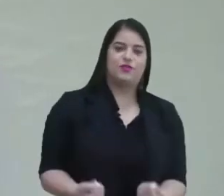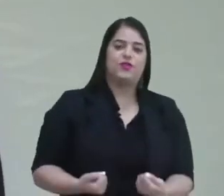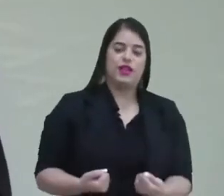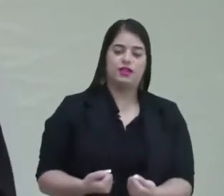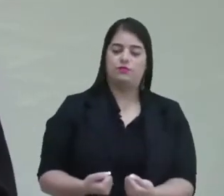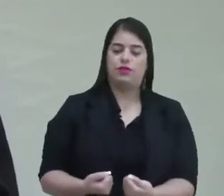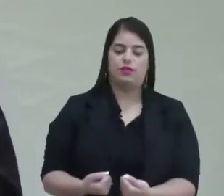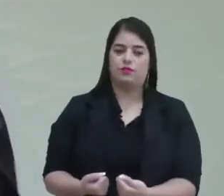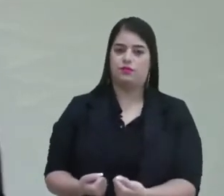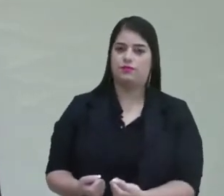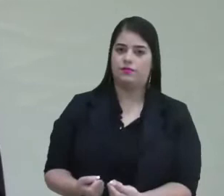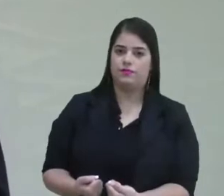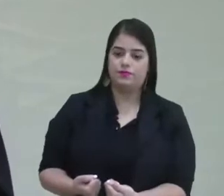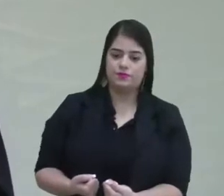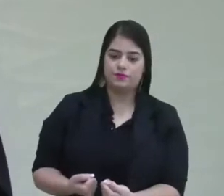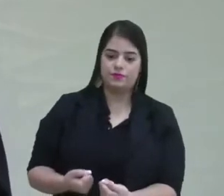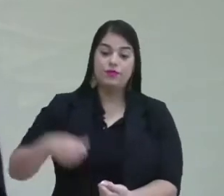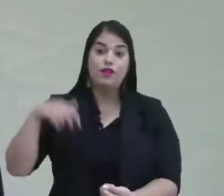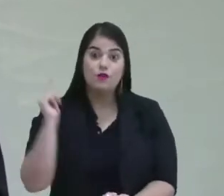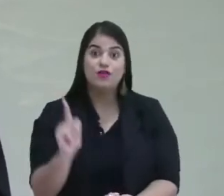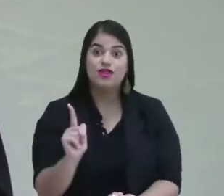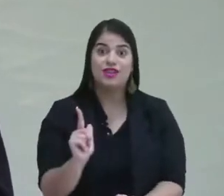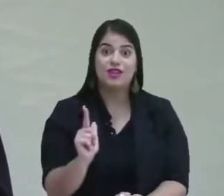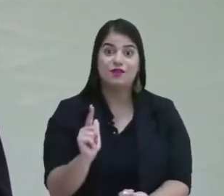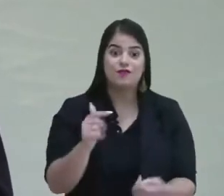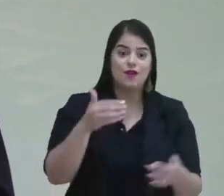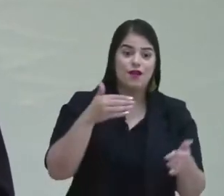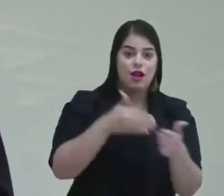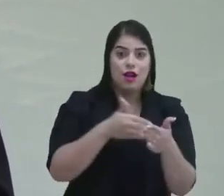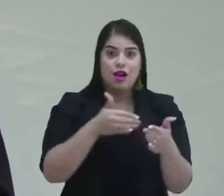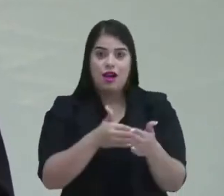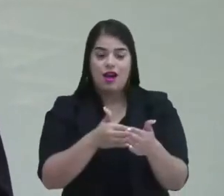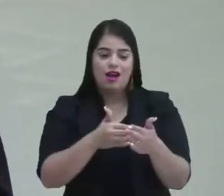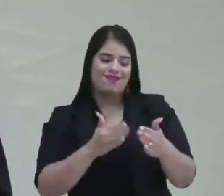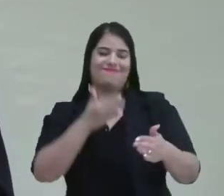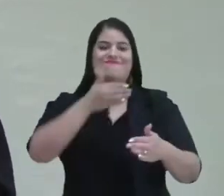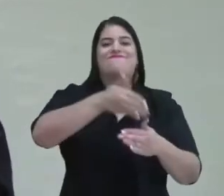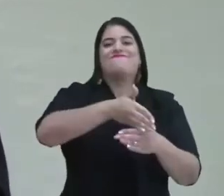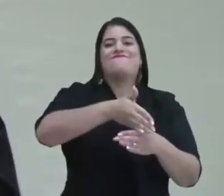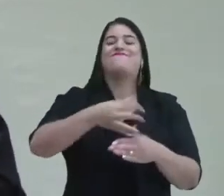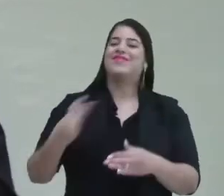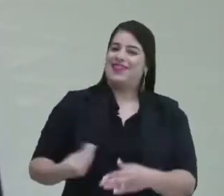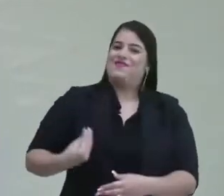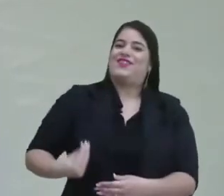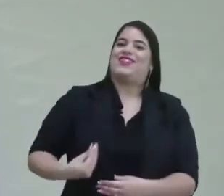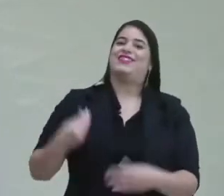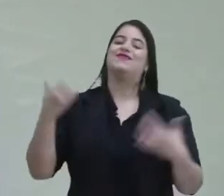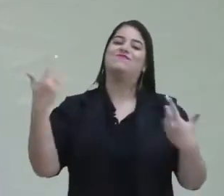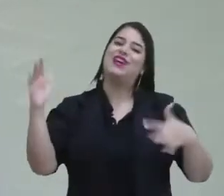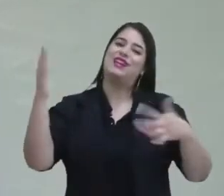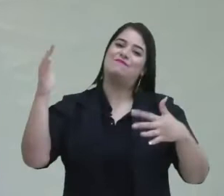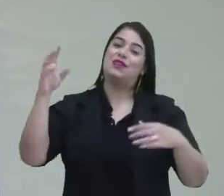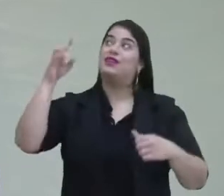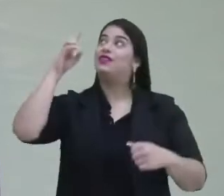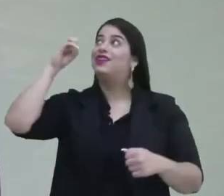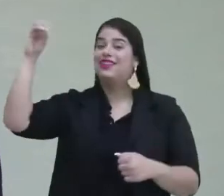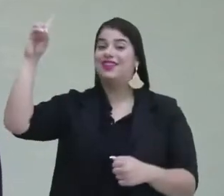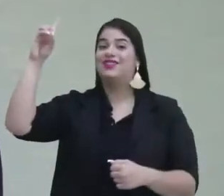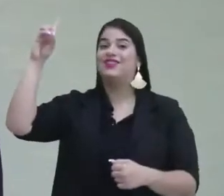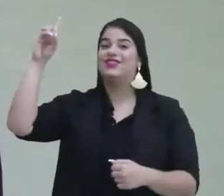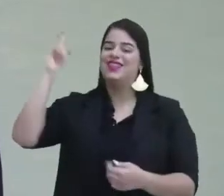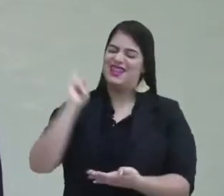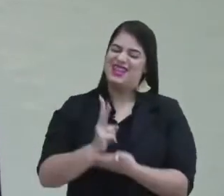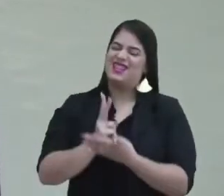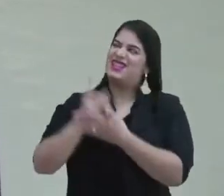nesse caminho de conquistar os objetivos da vida. Então tá de parabéns, que Deus possa estar ali